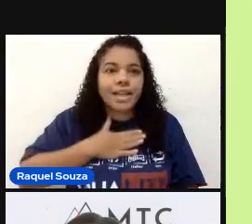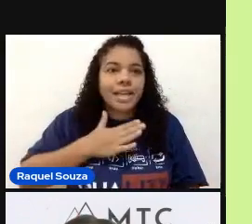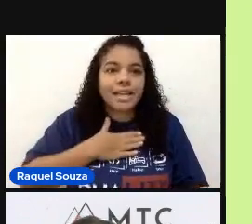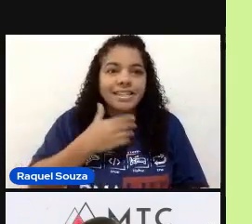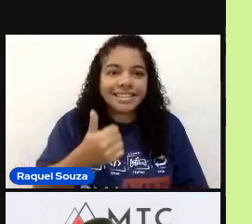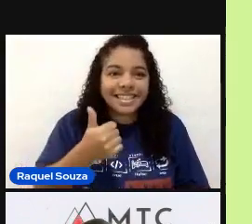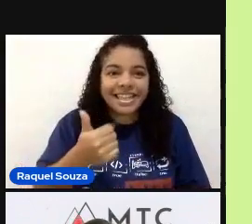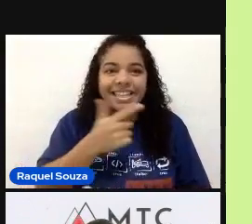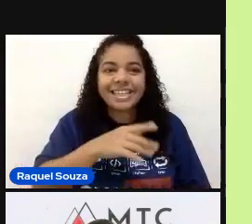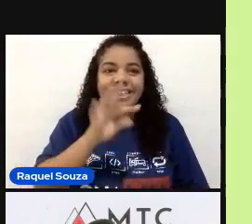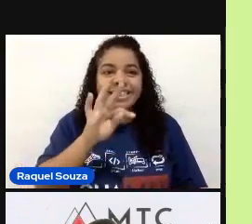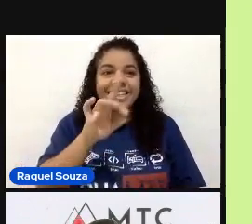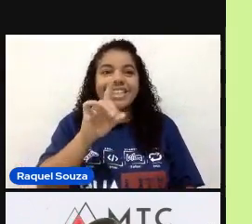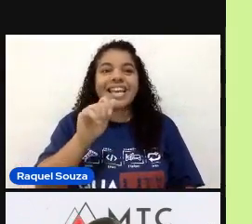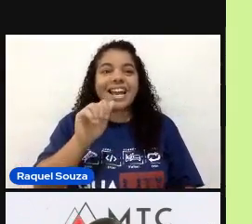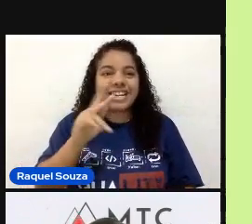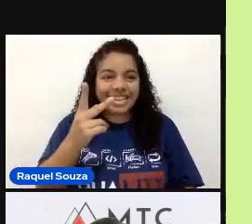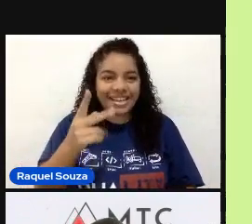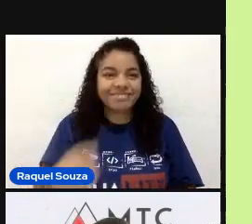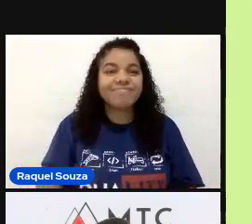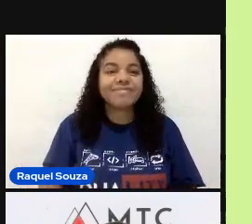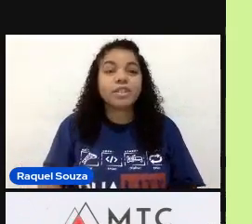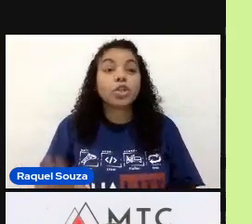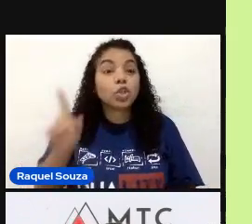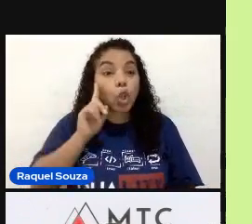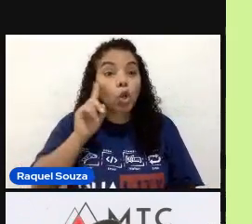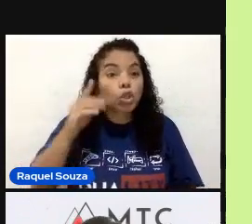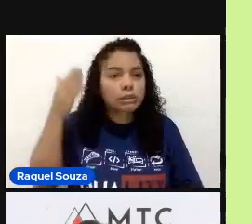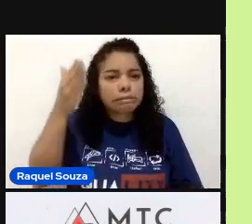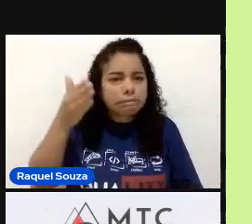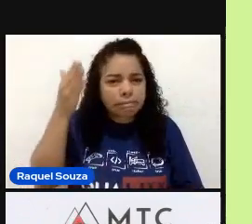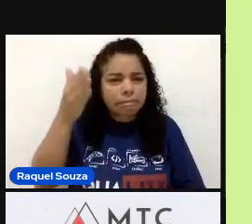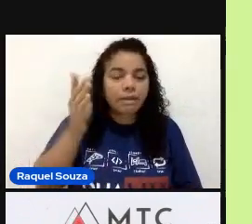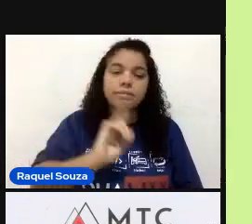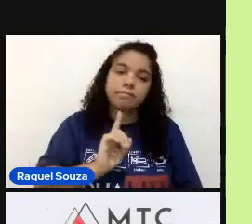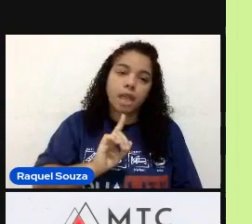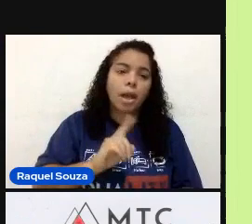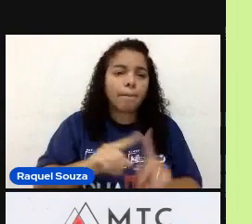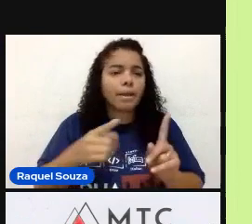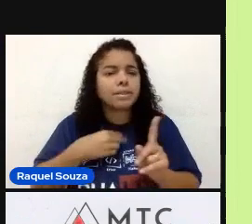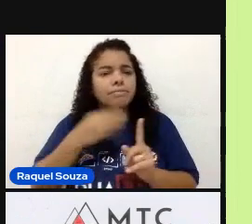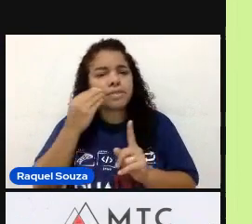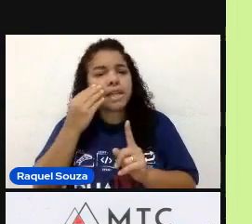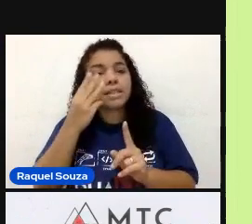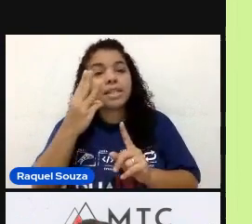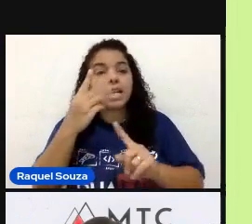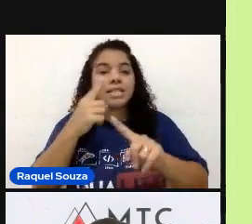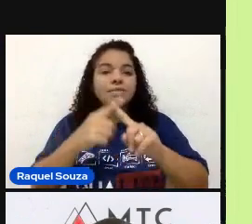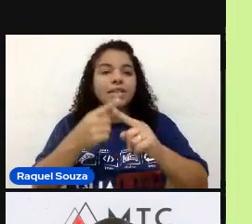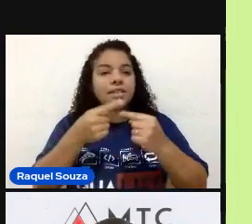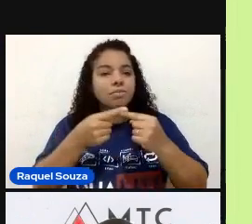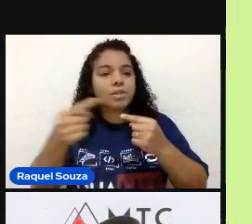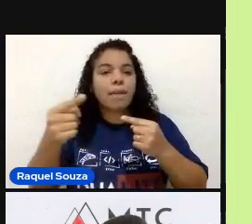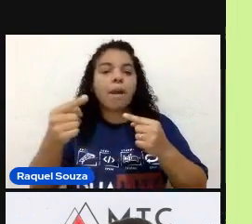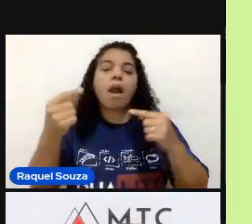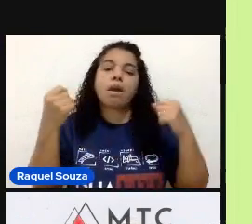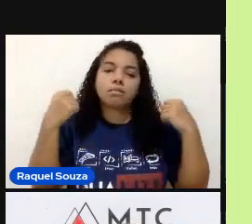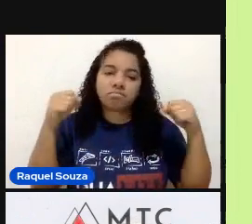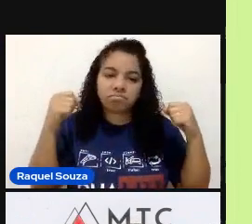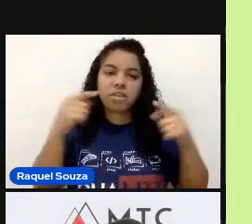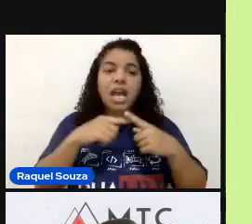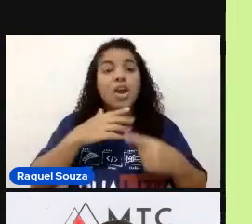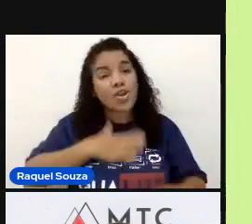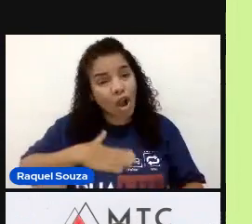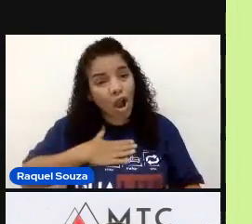fundamental para o TDAH, gente. Vou todo dia? Não. Mas eu tento ir pelo menos 3 vezes por semana. Gosto de ir?